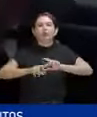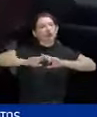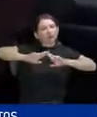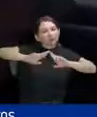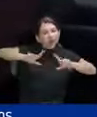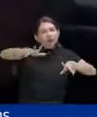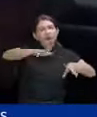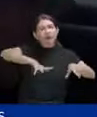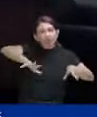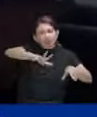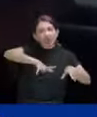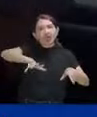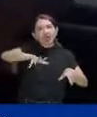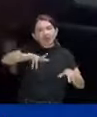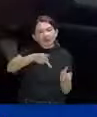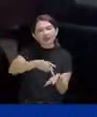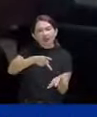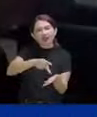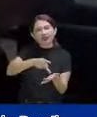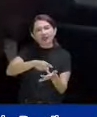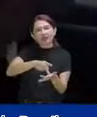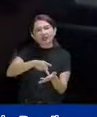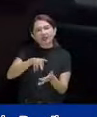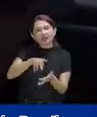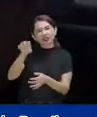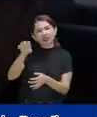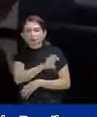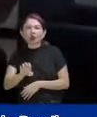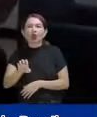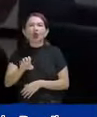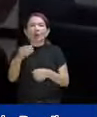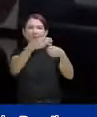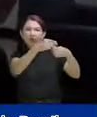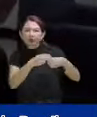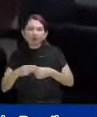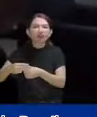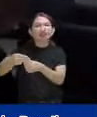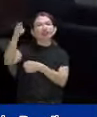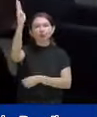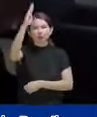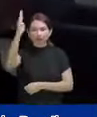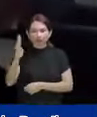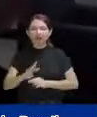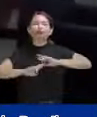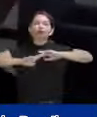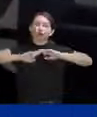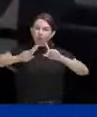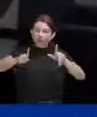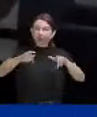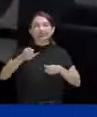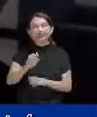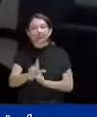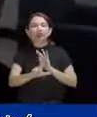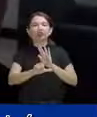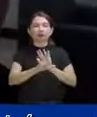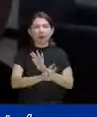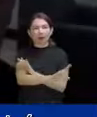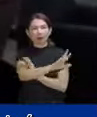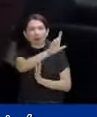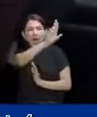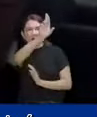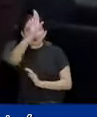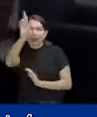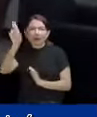realidade onde é diversa em inúmeros estados do Brasil. Se o próprio legislador reconheceu que essa